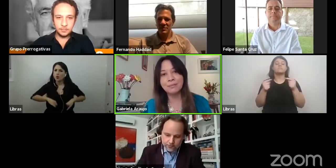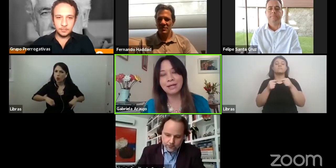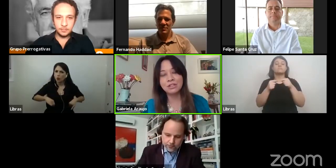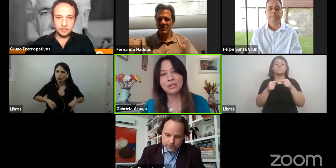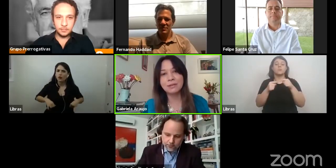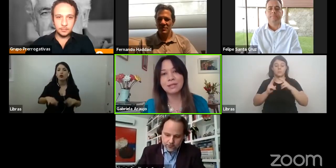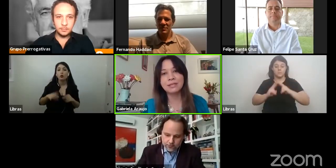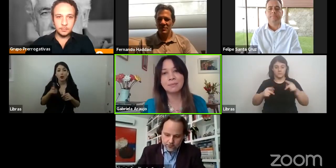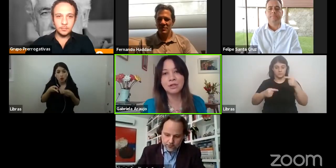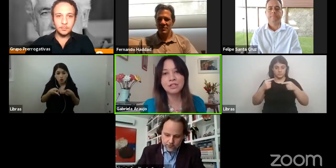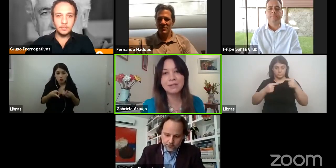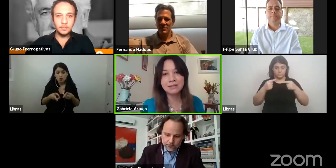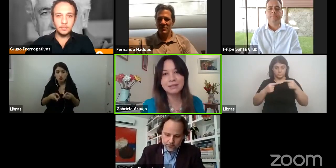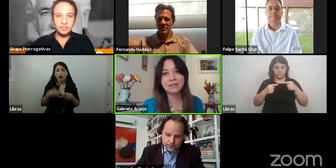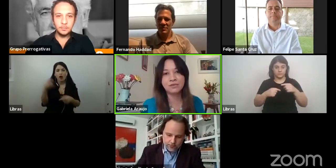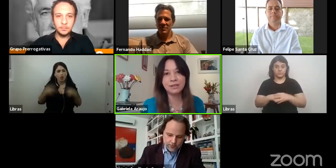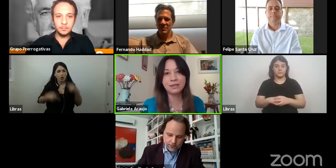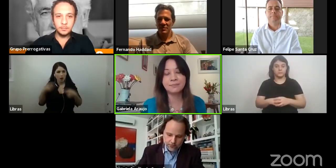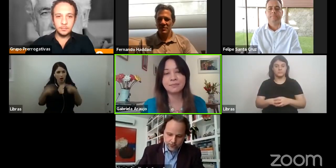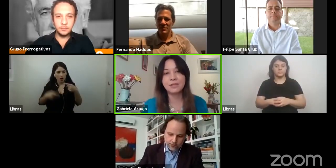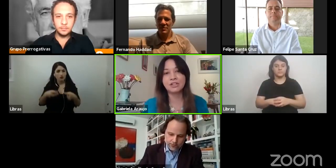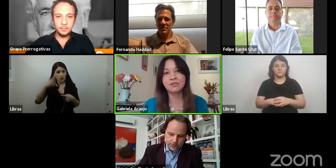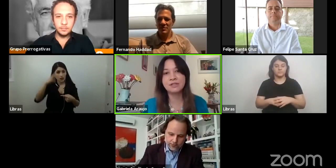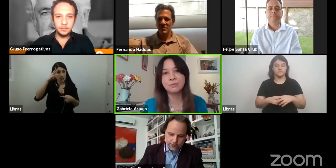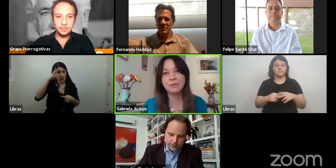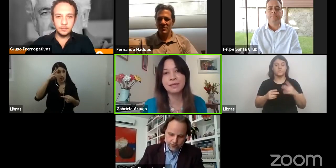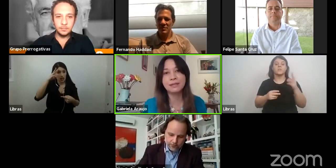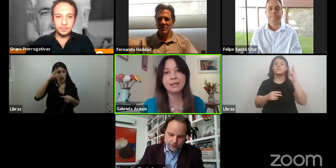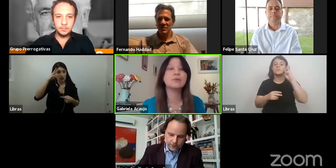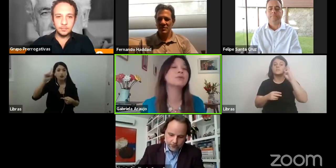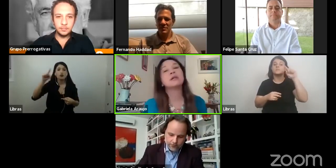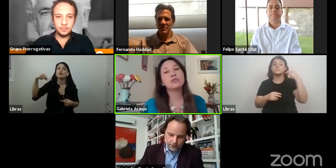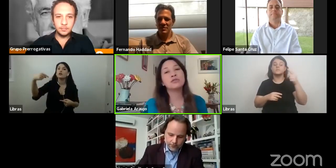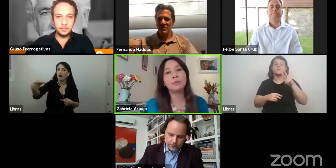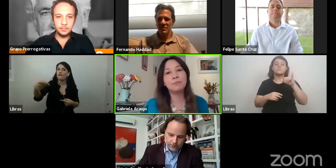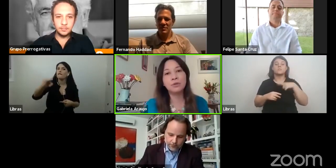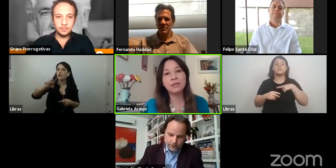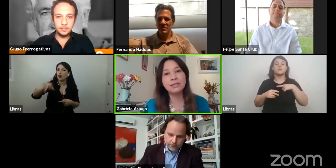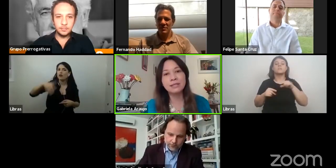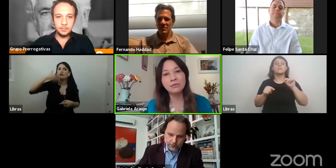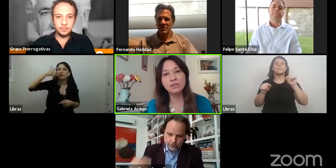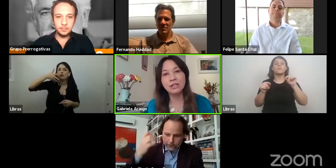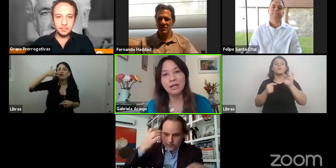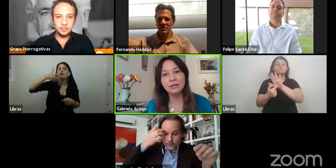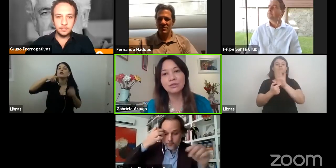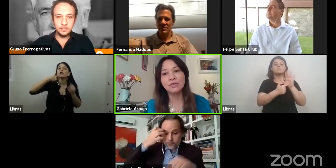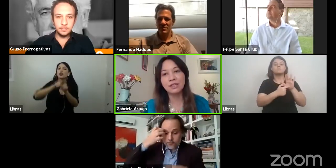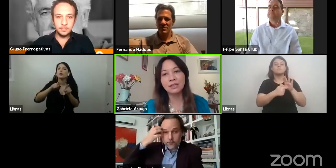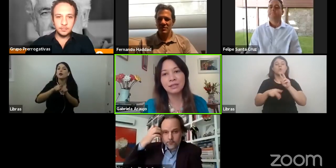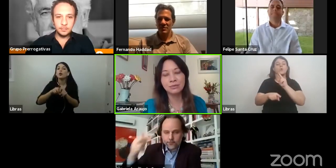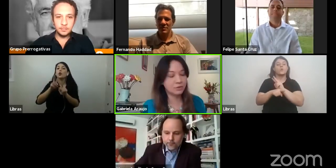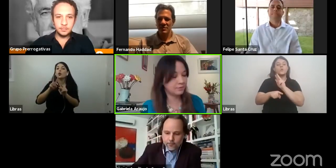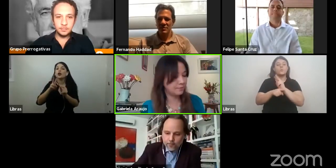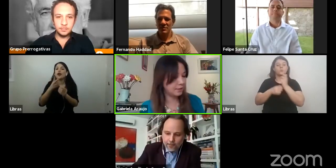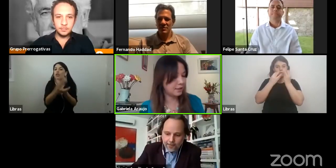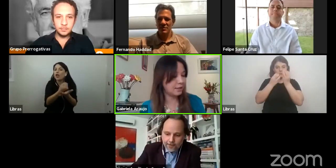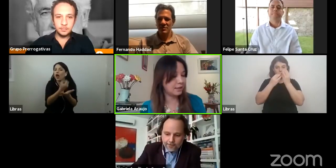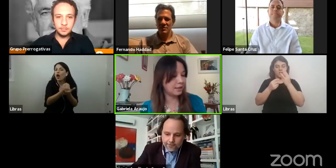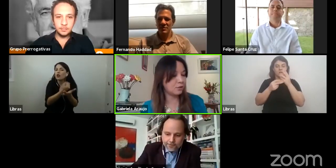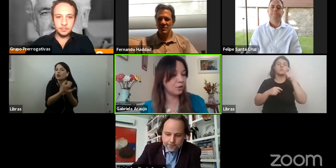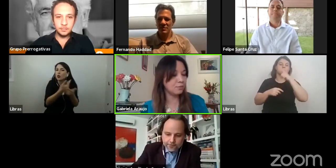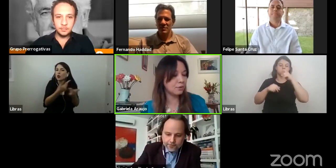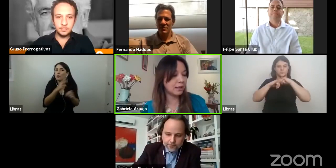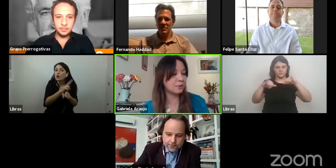continuar o debate, nessa próxima terça-feira, a gente vai fazer um painel sobre proteção de dados e fake news,